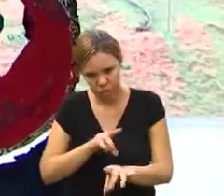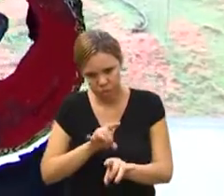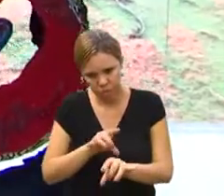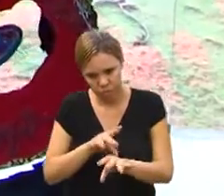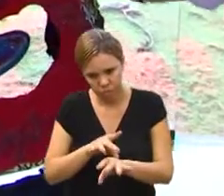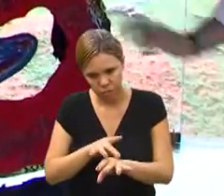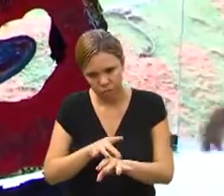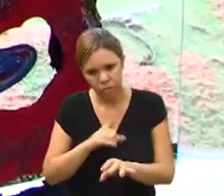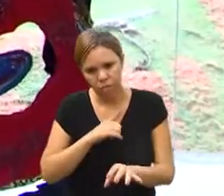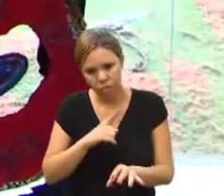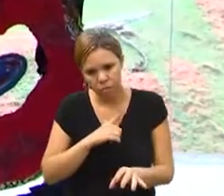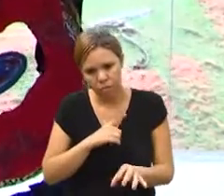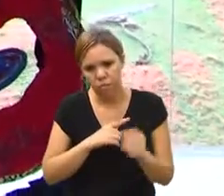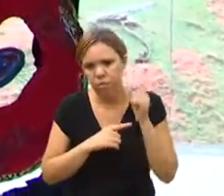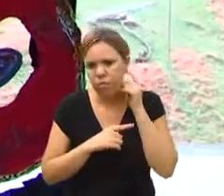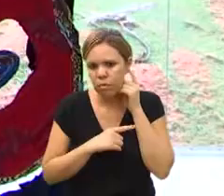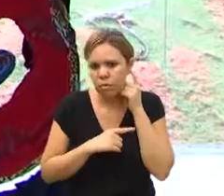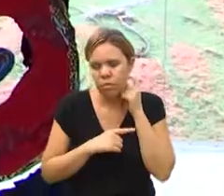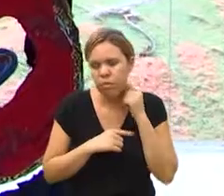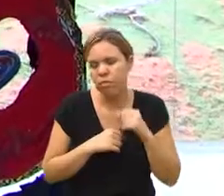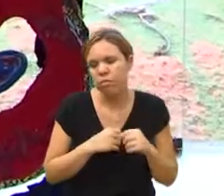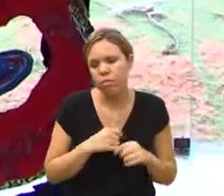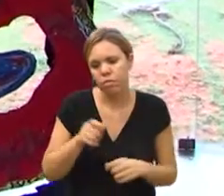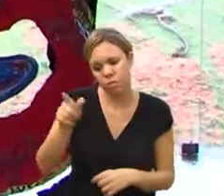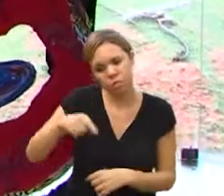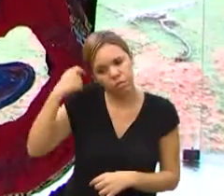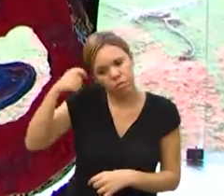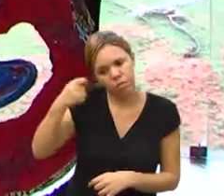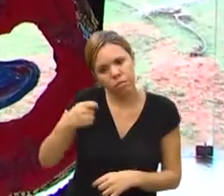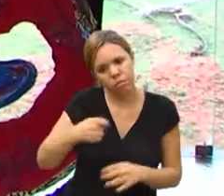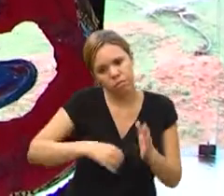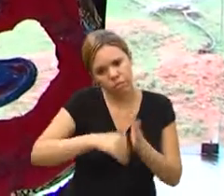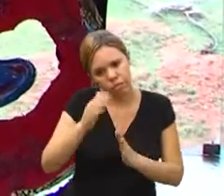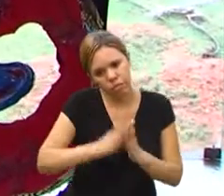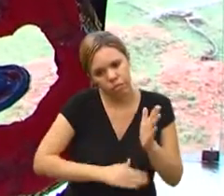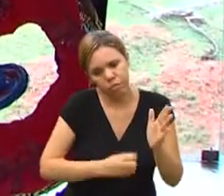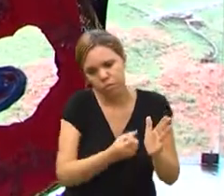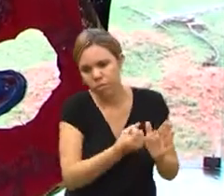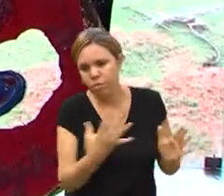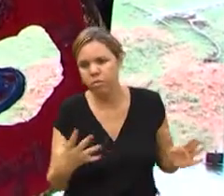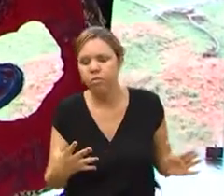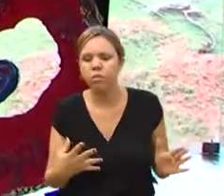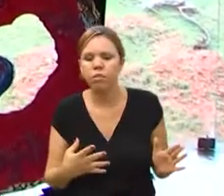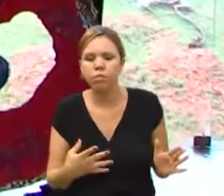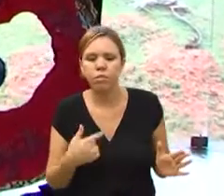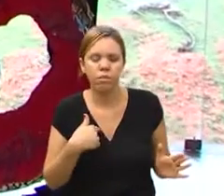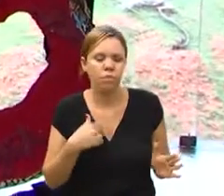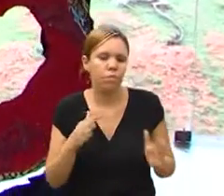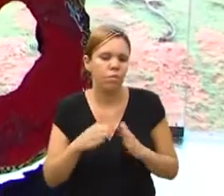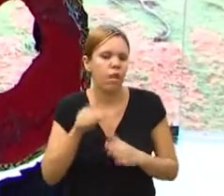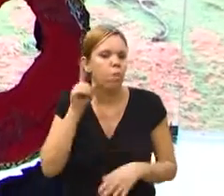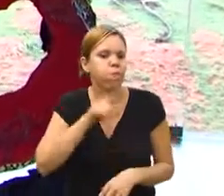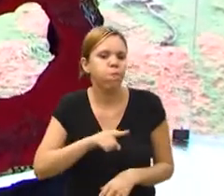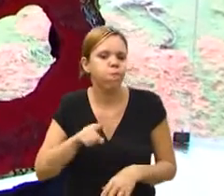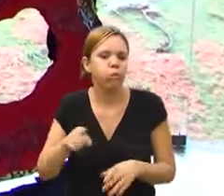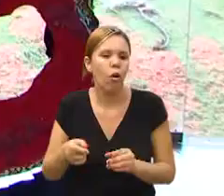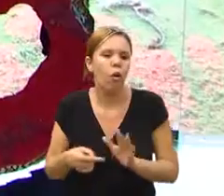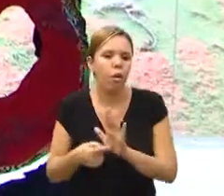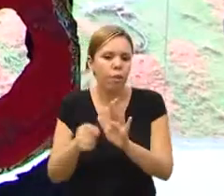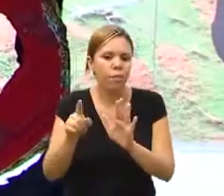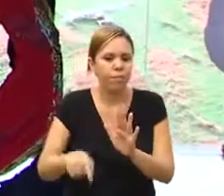pintura que chama impasto, né, onde o artista joga a tinta com camadas. E eu sou de Americana e quis trazer um